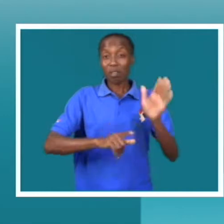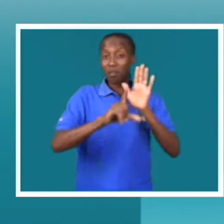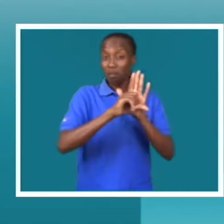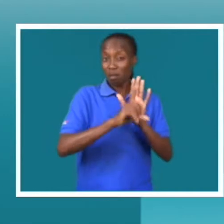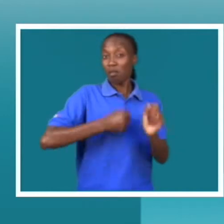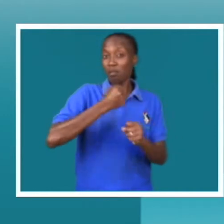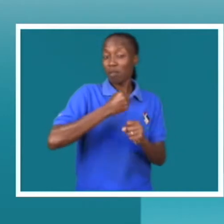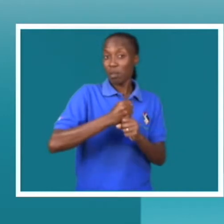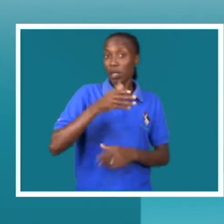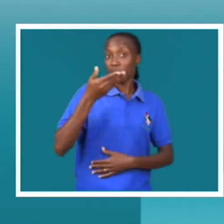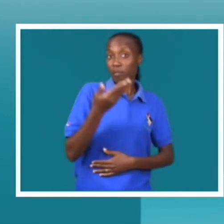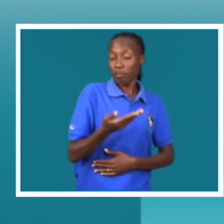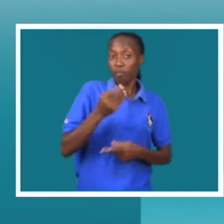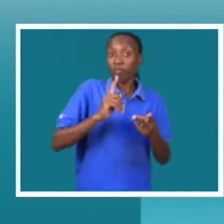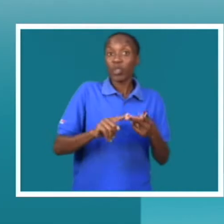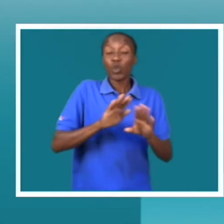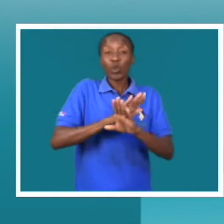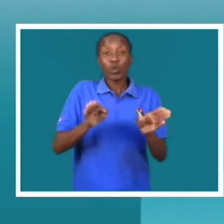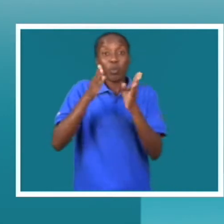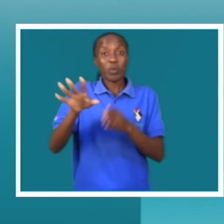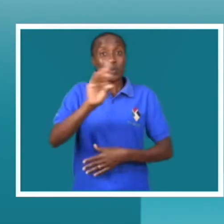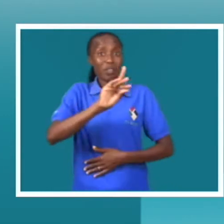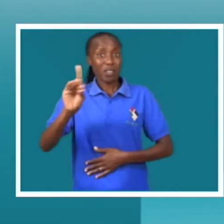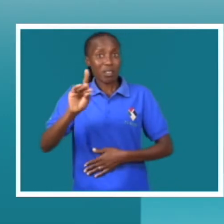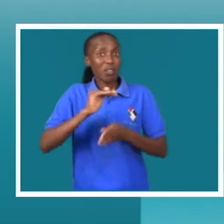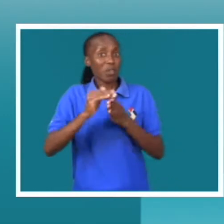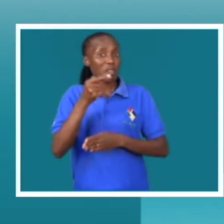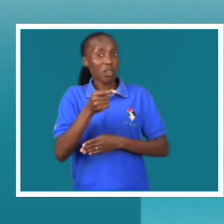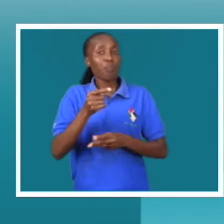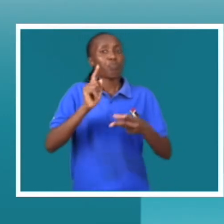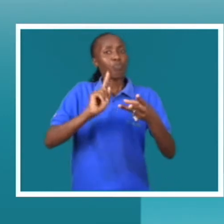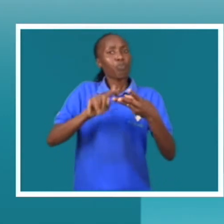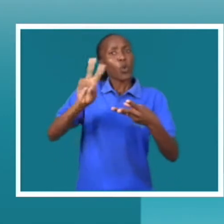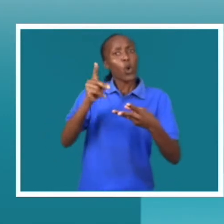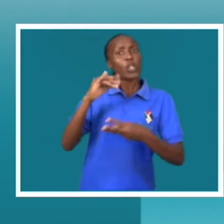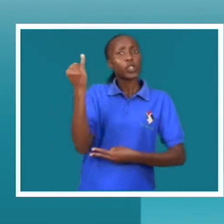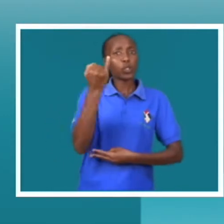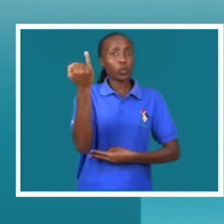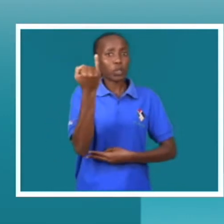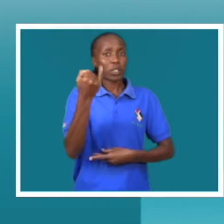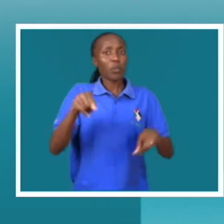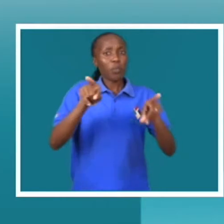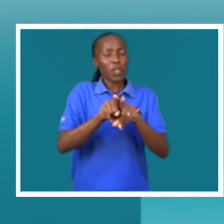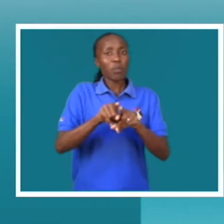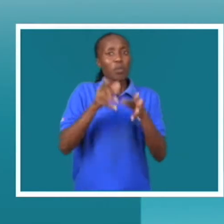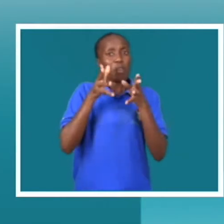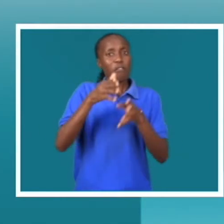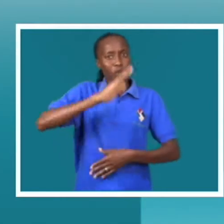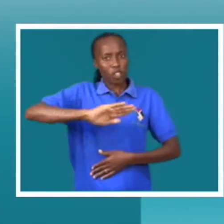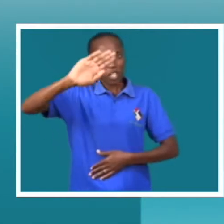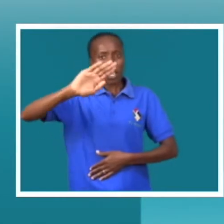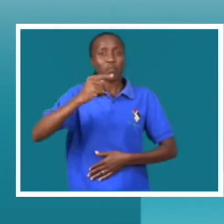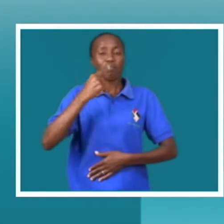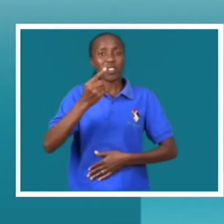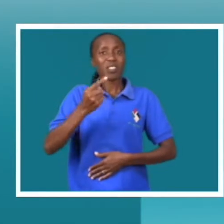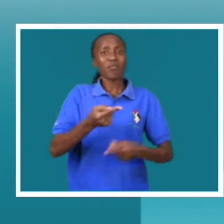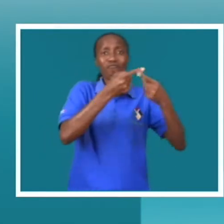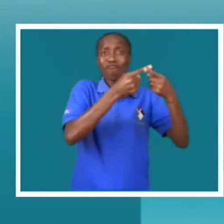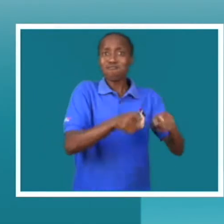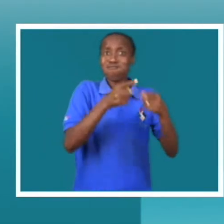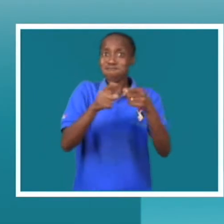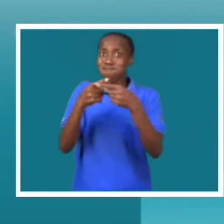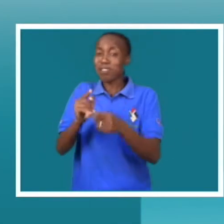instrumento de trabalho. Sendo um instrumento de trabalho, não só as pessoas com deficiência poderão usar, assim como as instituições, de uma maneira geral, tendo